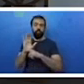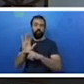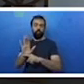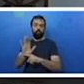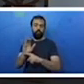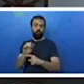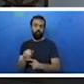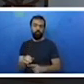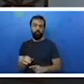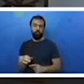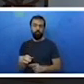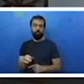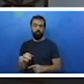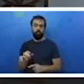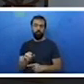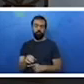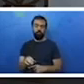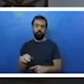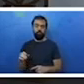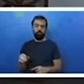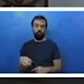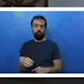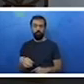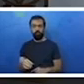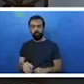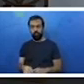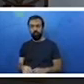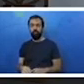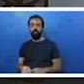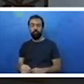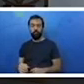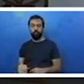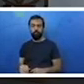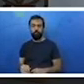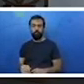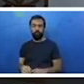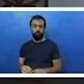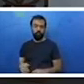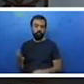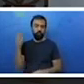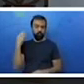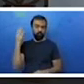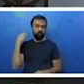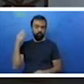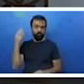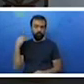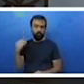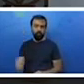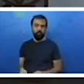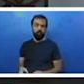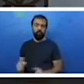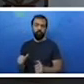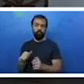e o método natural da educação física de George Herbert, também no final do século XIX e início do século XX.